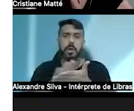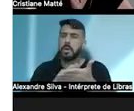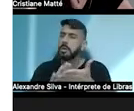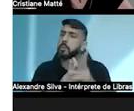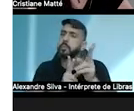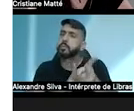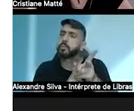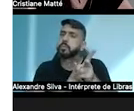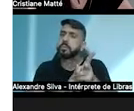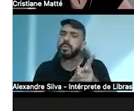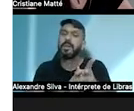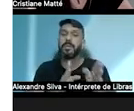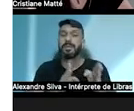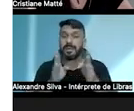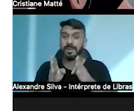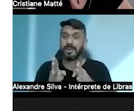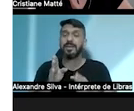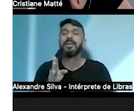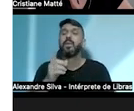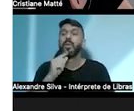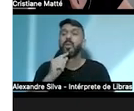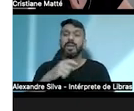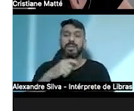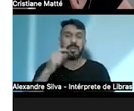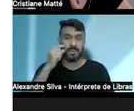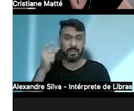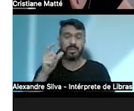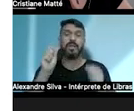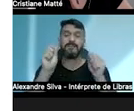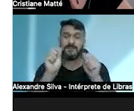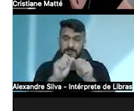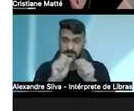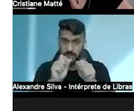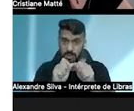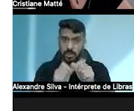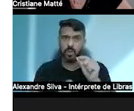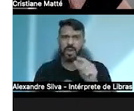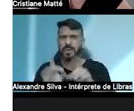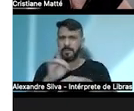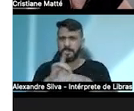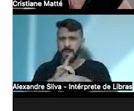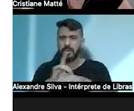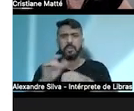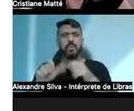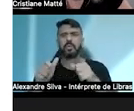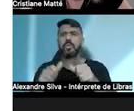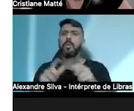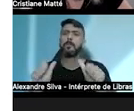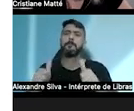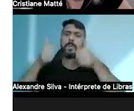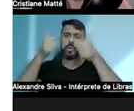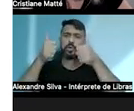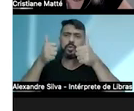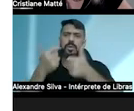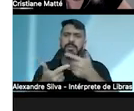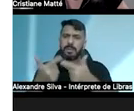mitocondrial. Só que nos animaizinhos que fizeram o exercício materno, que são representados pelo pretinho aqui, eles têm uma melhora da